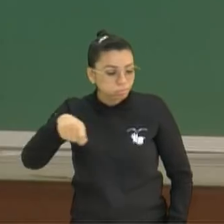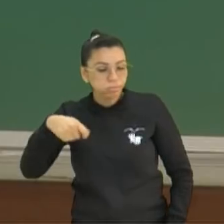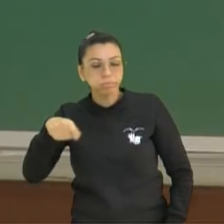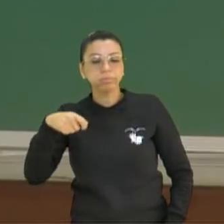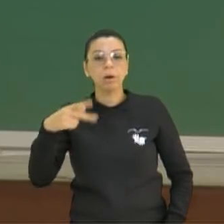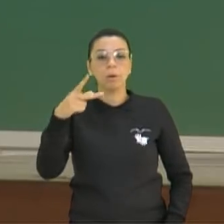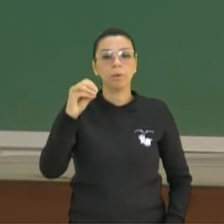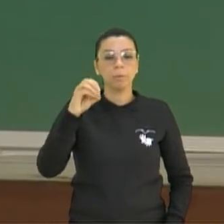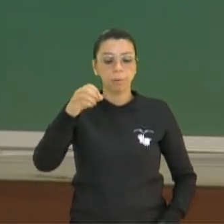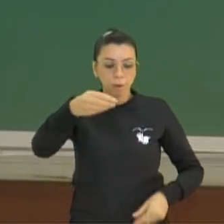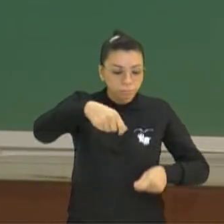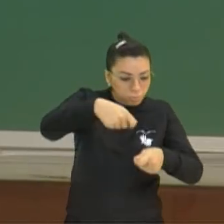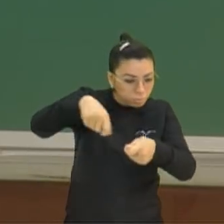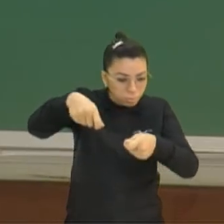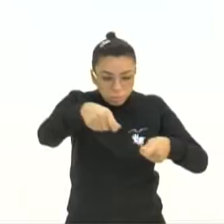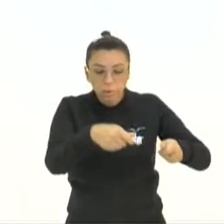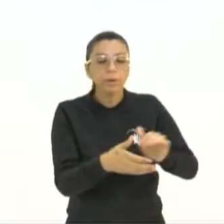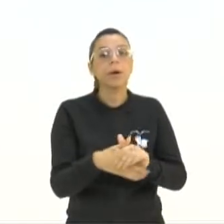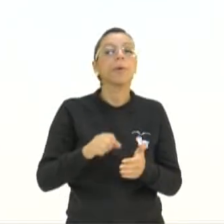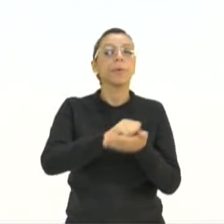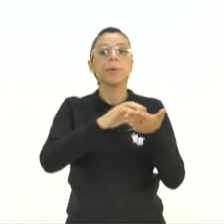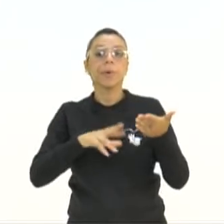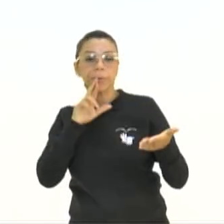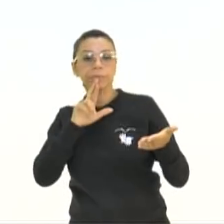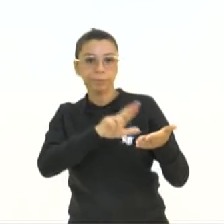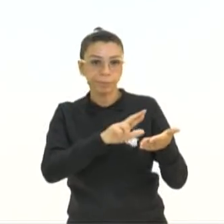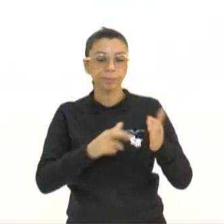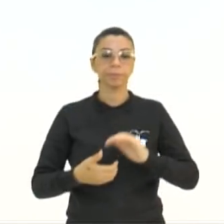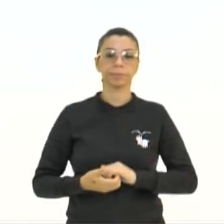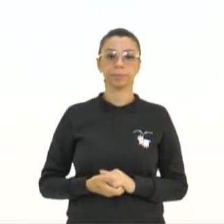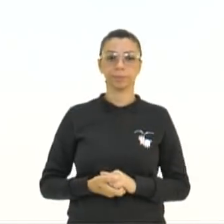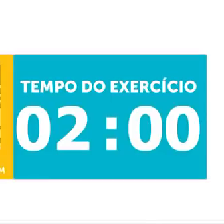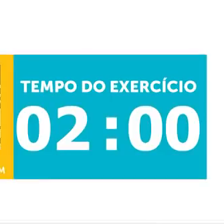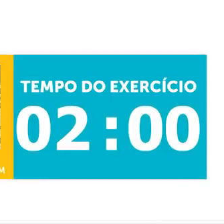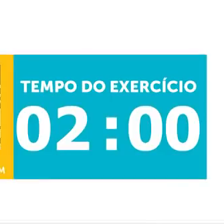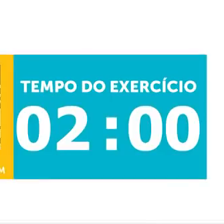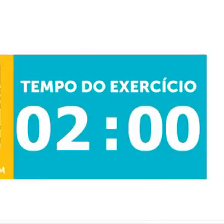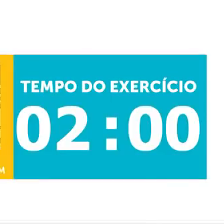Então escreve no teu caderno que atividades são essas. Let's go!